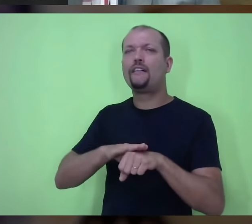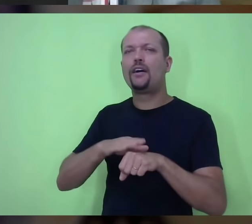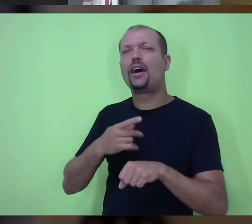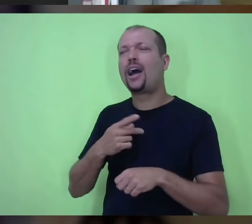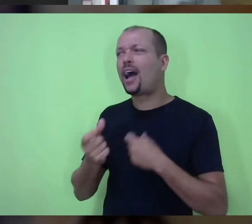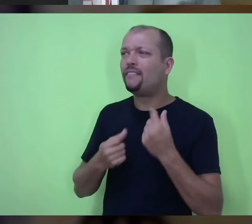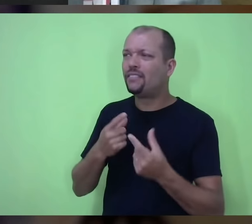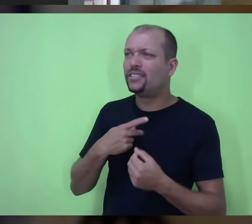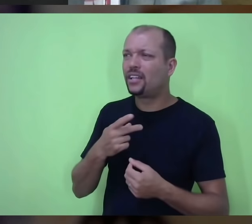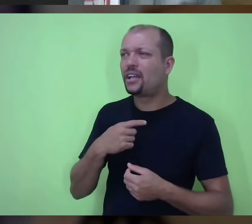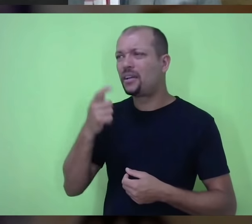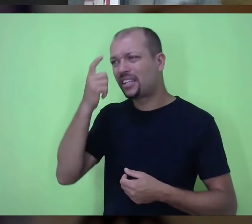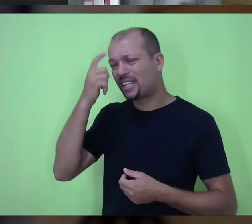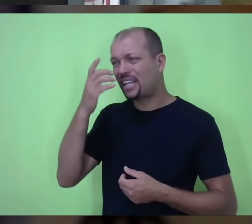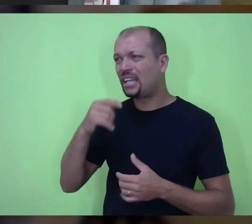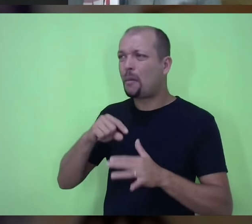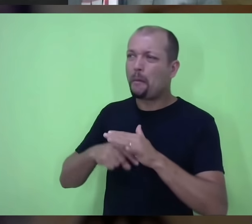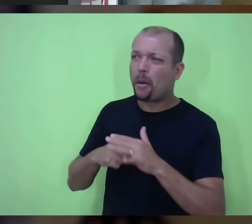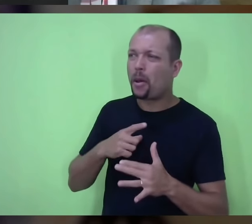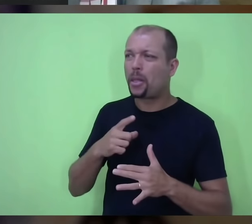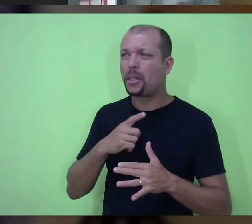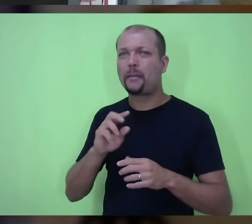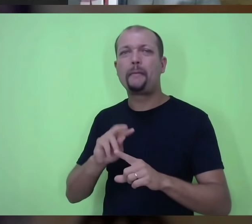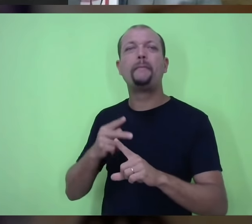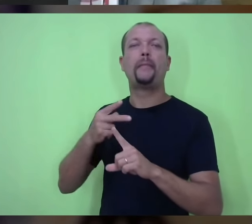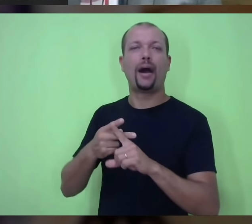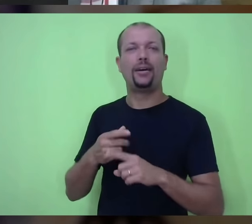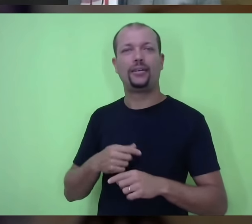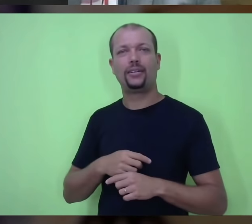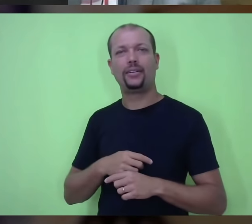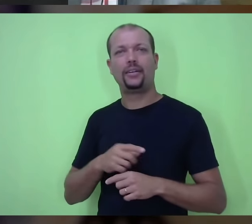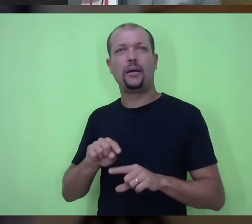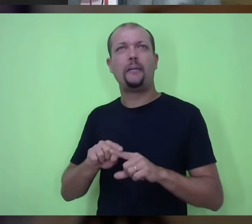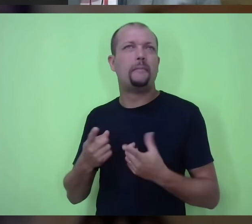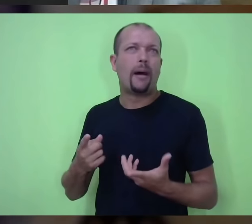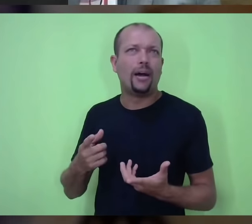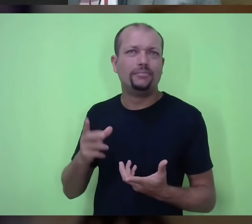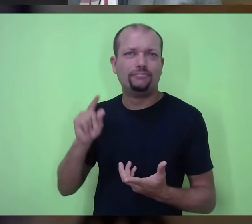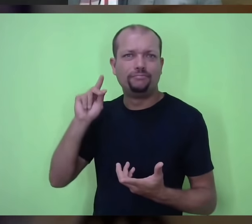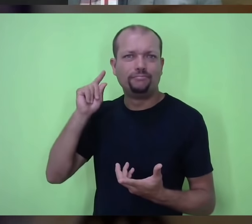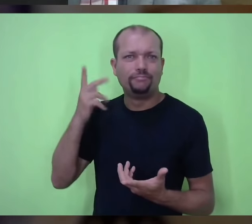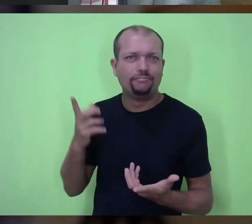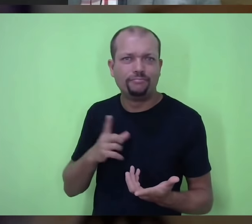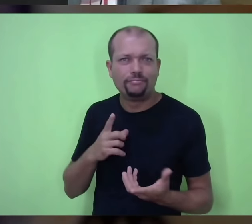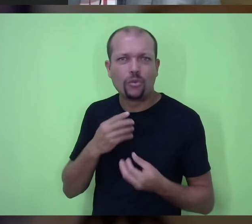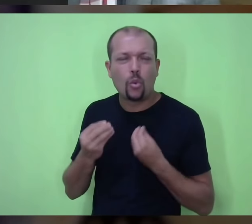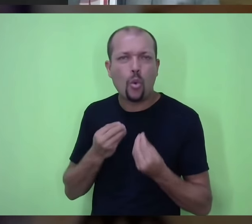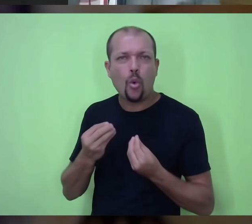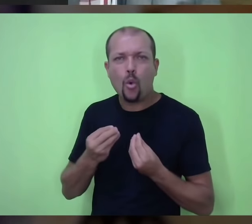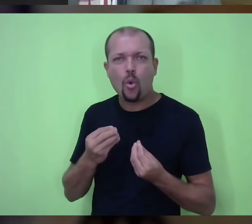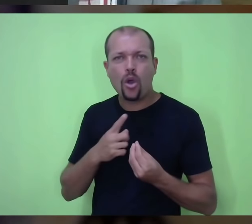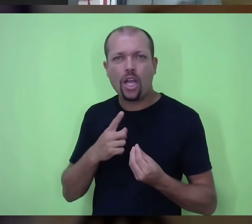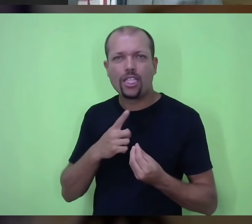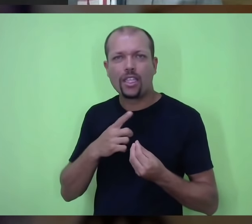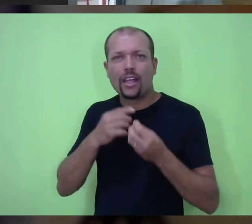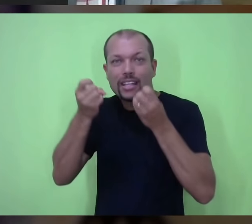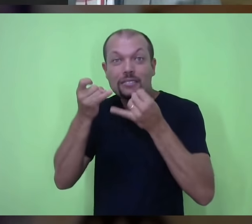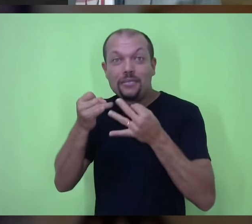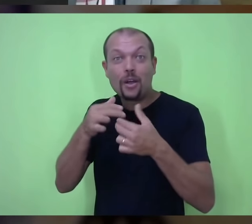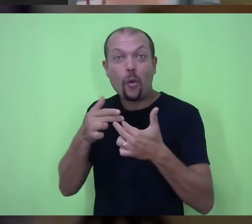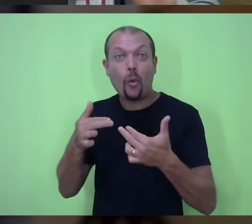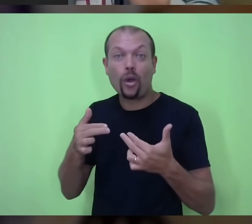porque muitas vezes nós queremos ser mais sábios que até os autores neotestamentários. Entendeu? Nós queremos muitas vezes dar explicações